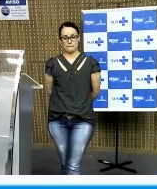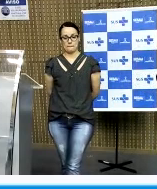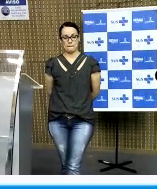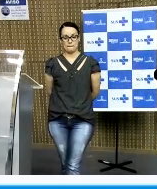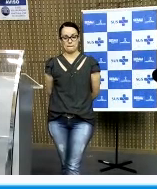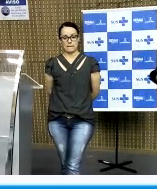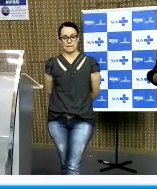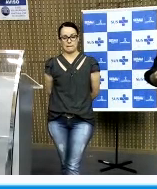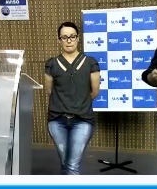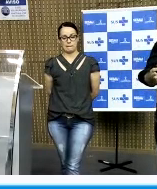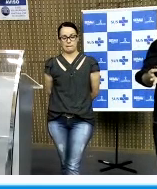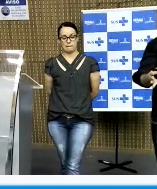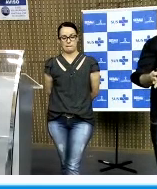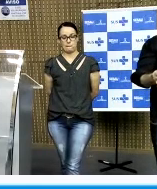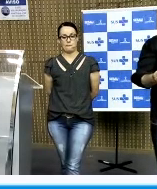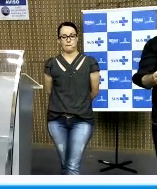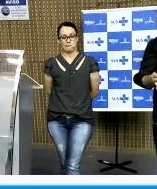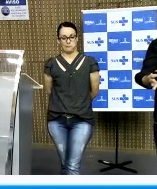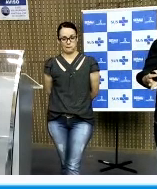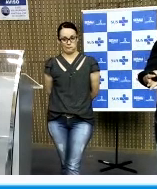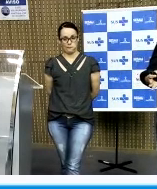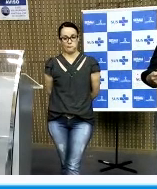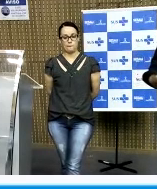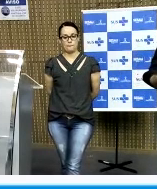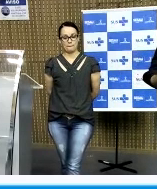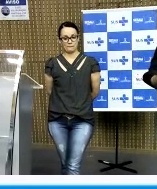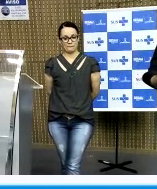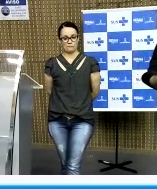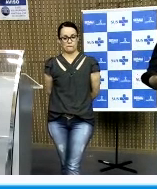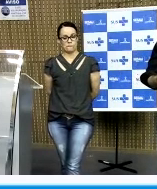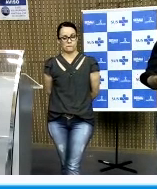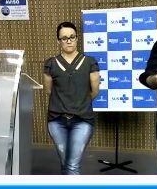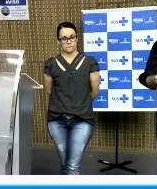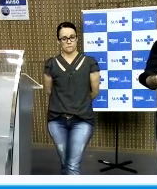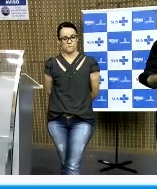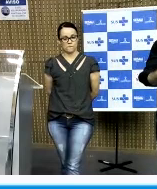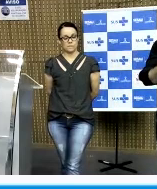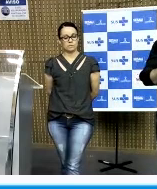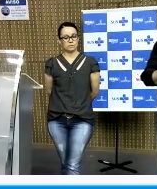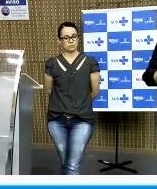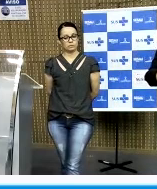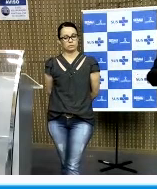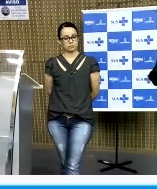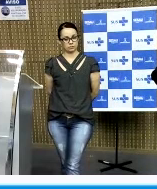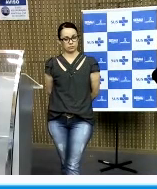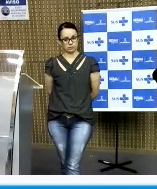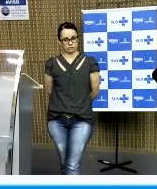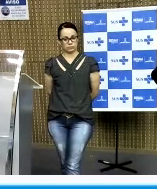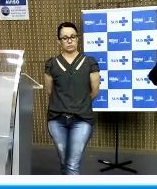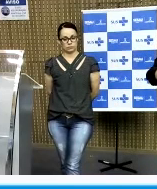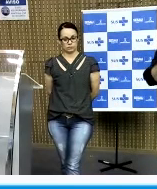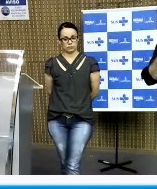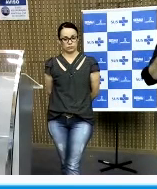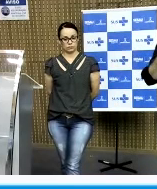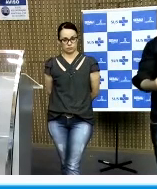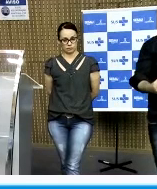dados. O cuidado compartilhado dos pacientes HIV. Eu tinha 2 pacientes em 2020 que continuaram em cuidado com a